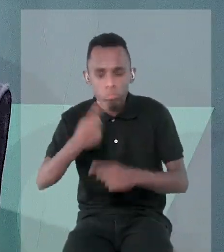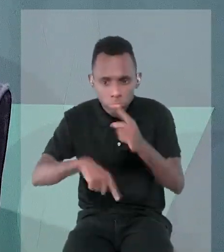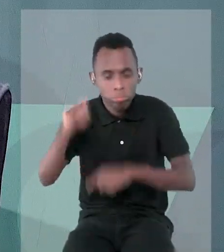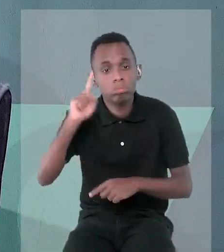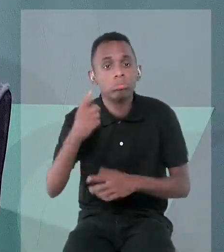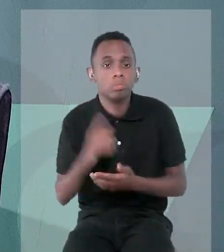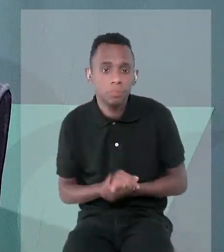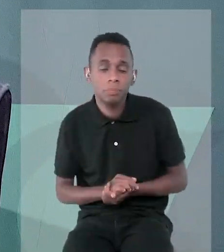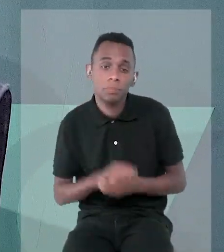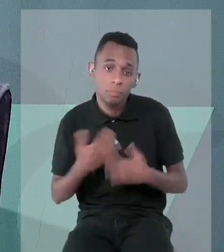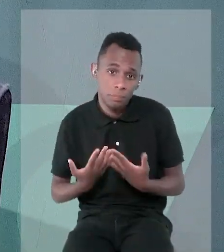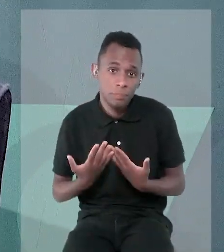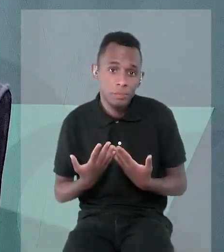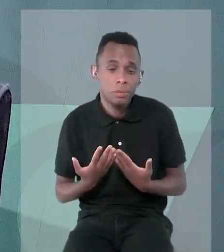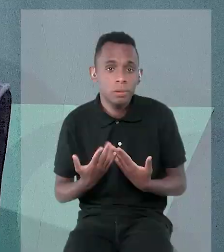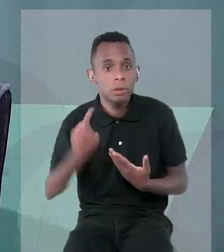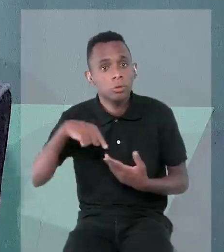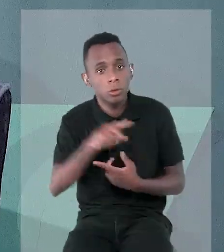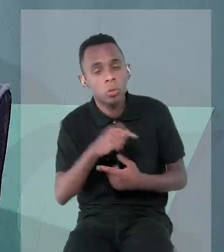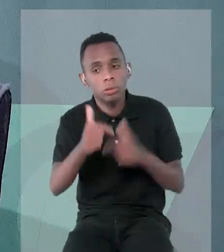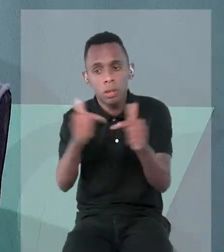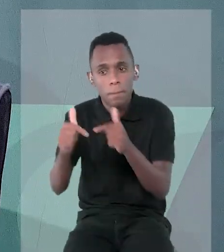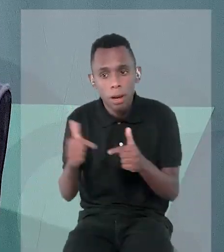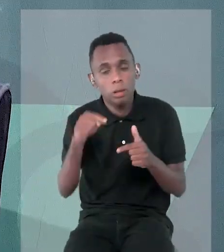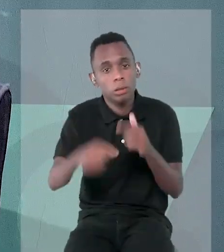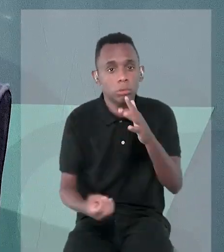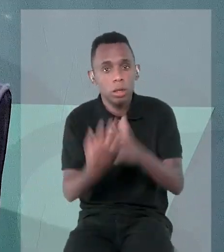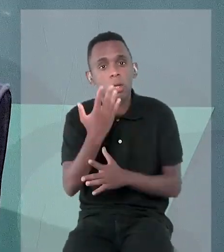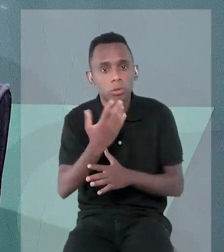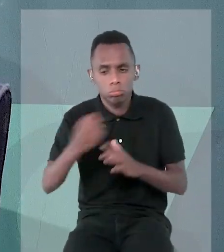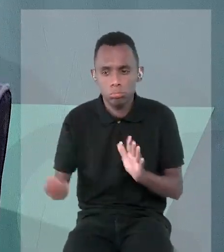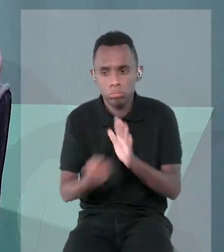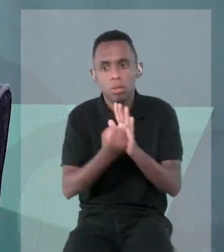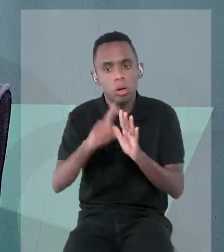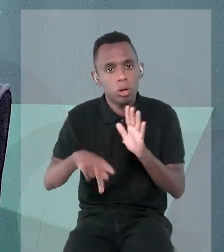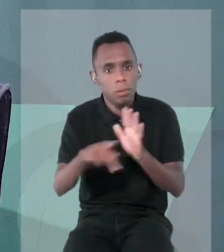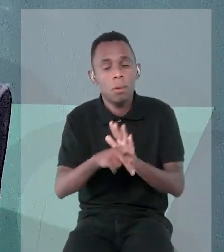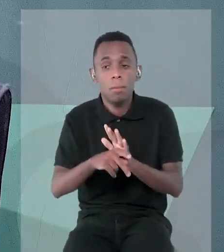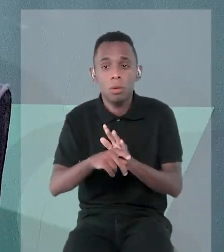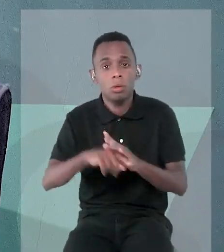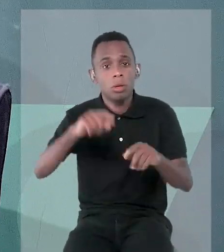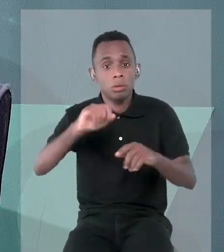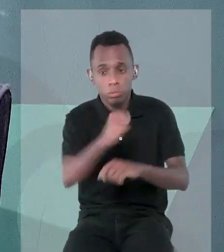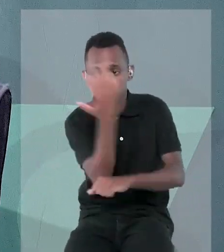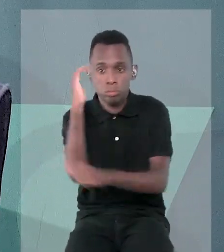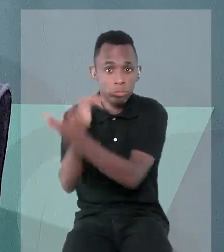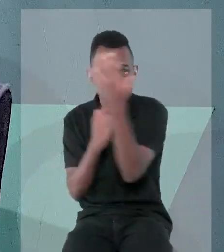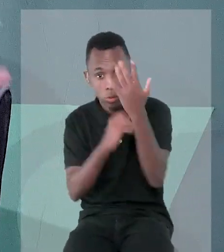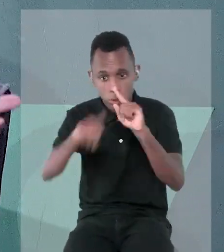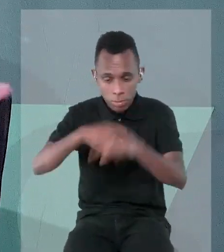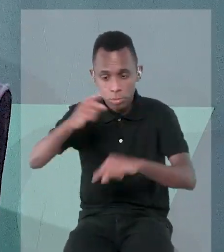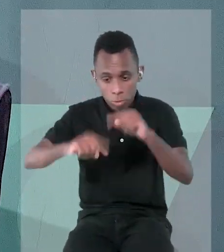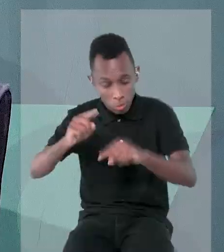restauração. Então, nós estamos trabalhando aqui na criação de um selo de produtos oriundos do reflorestamento, para